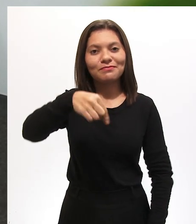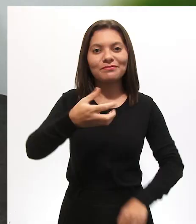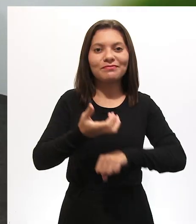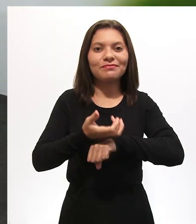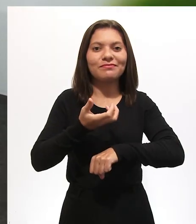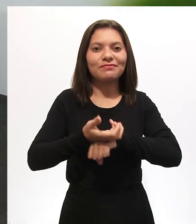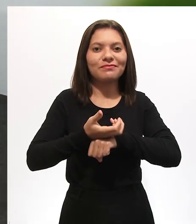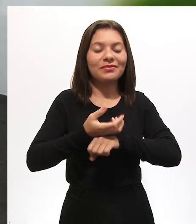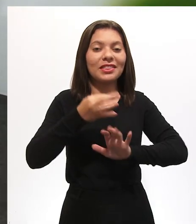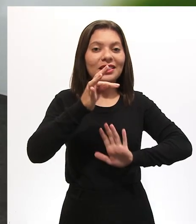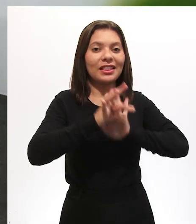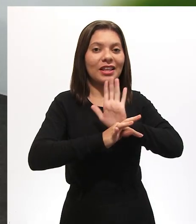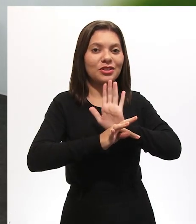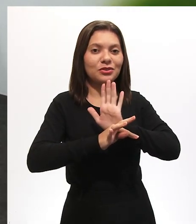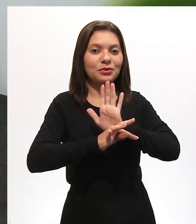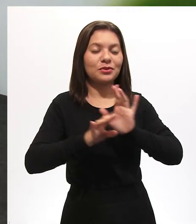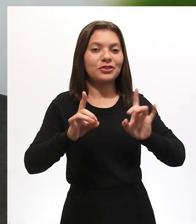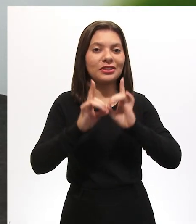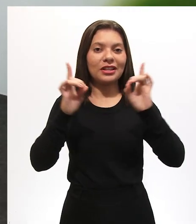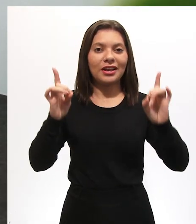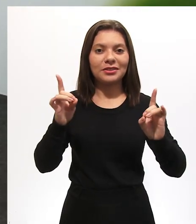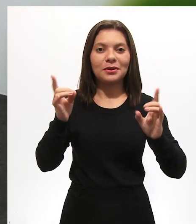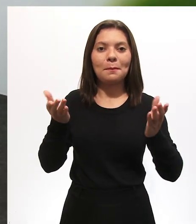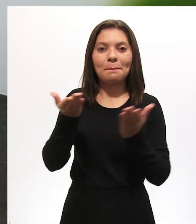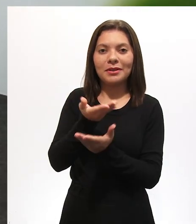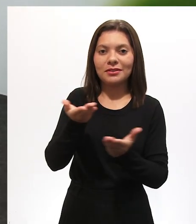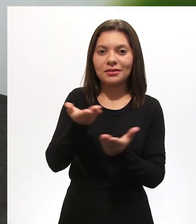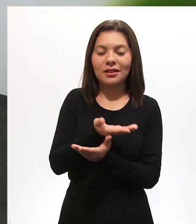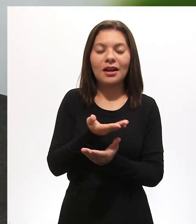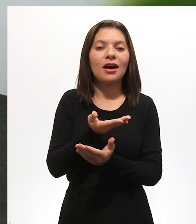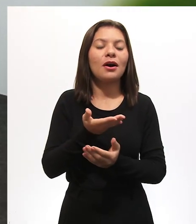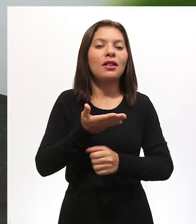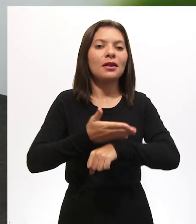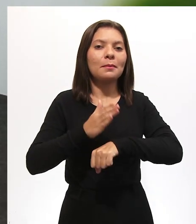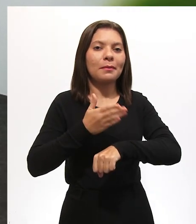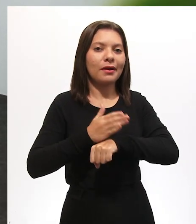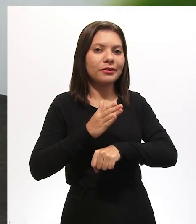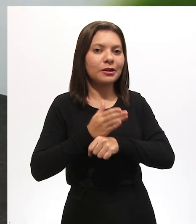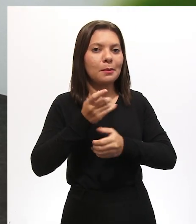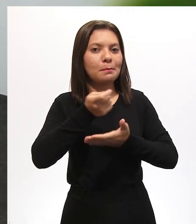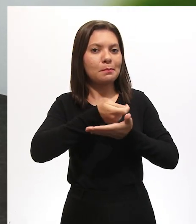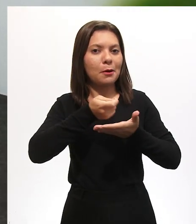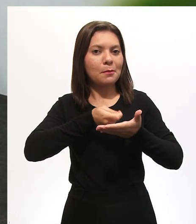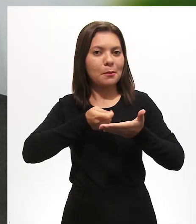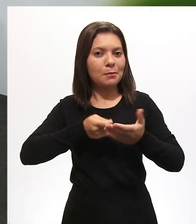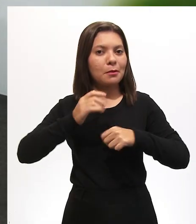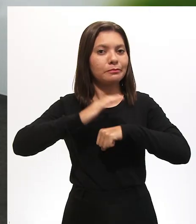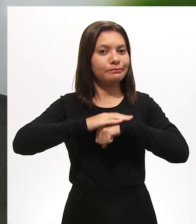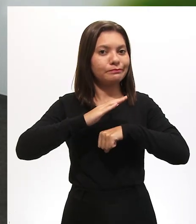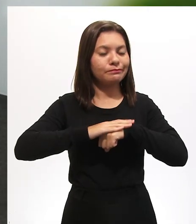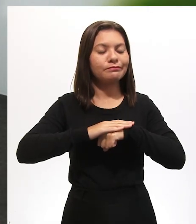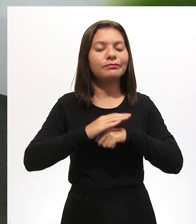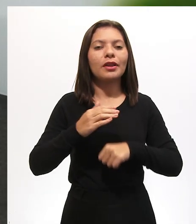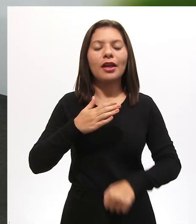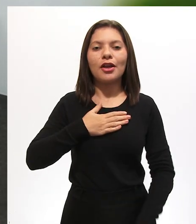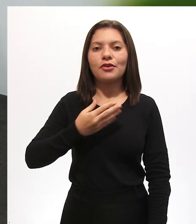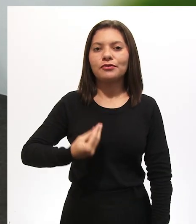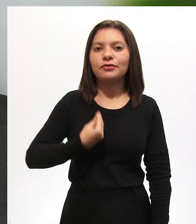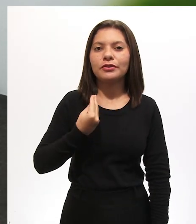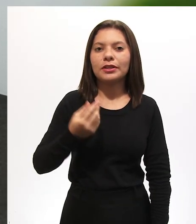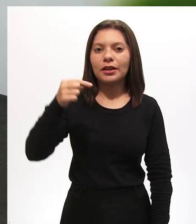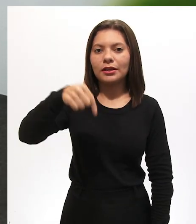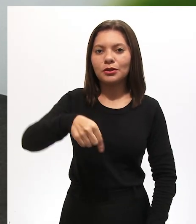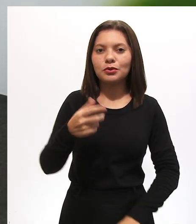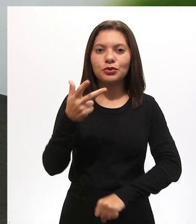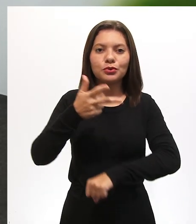Texto Didático Mediacional na Prática e Produção de Material. Estou no estúdio de gravação do IFRO,